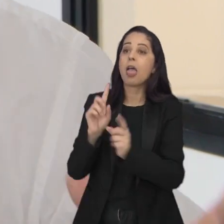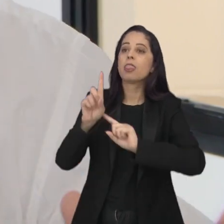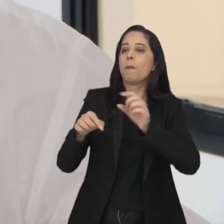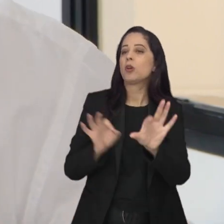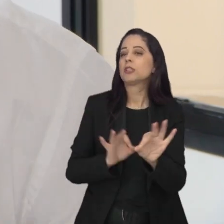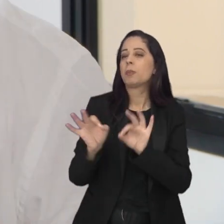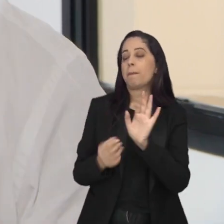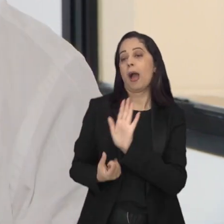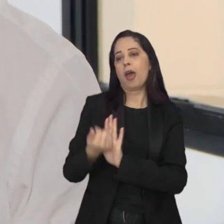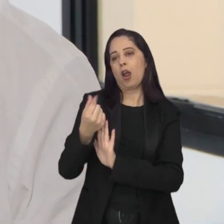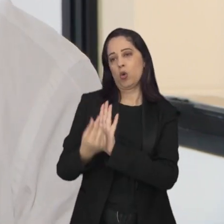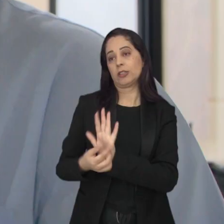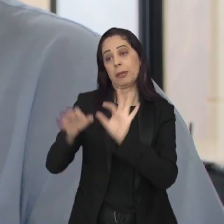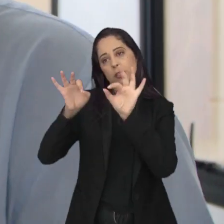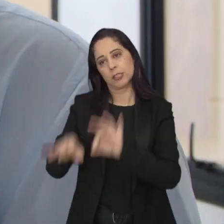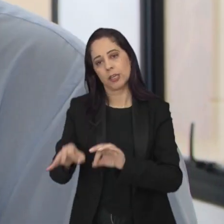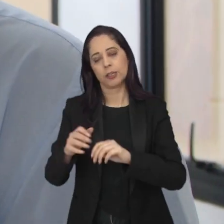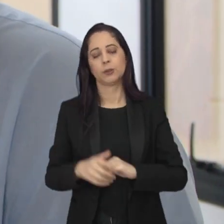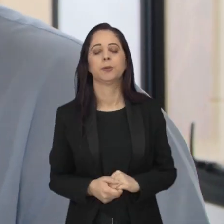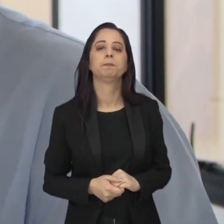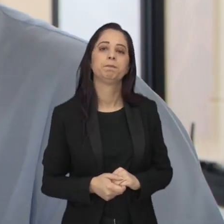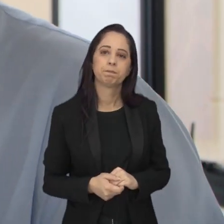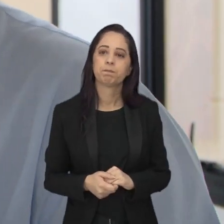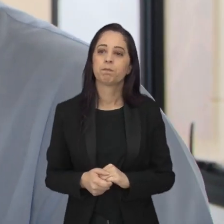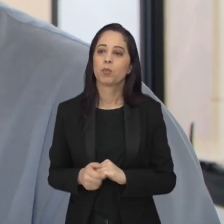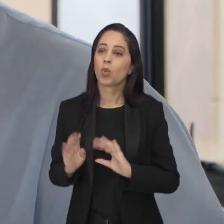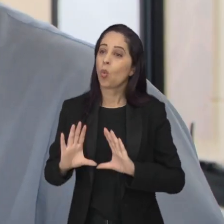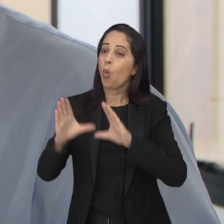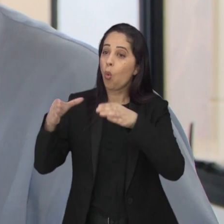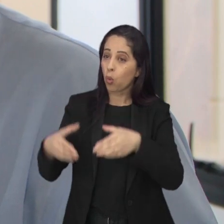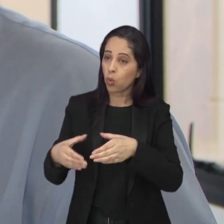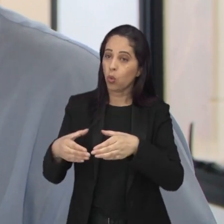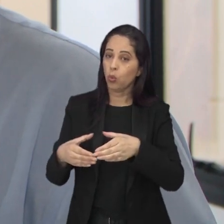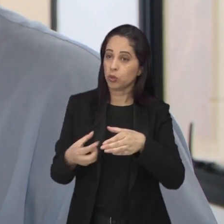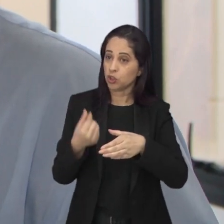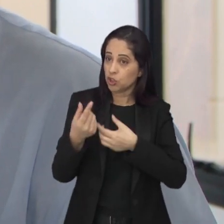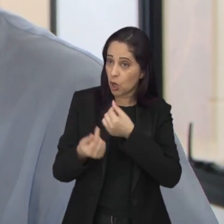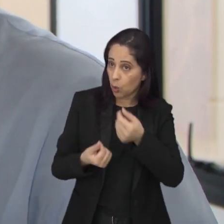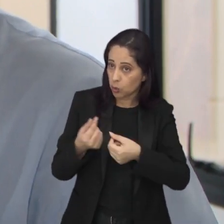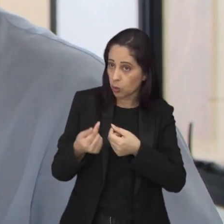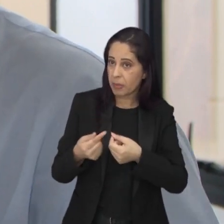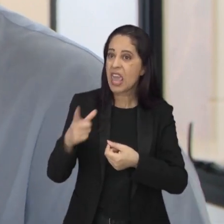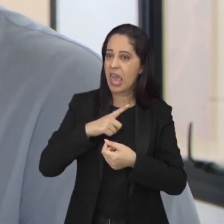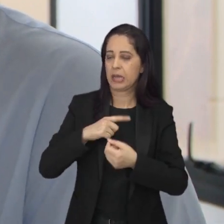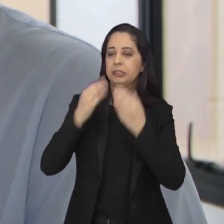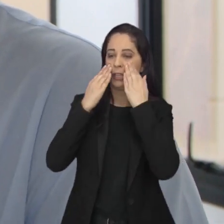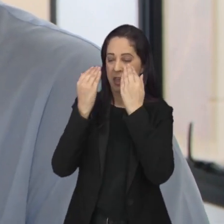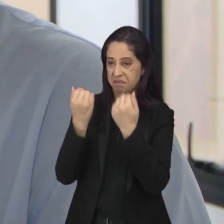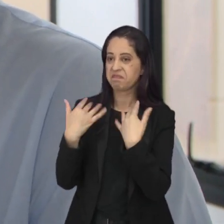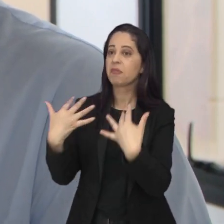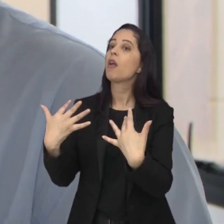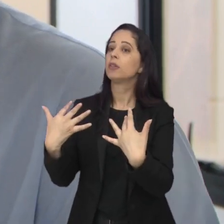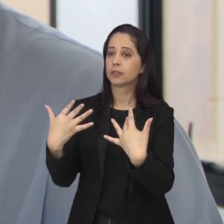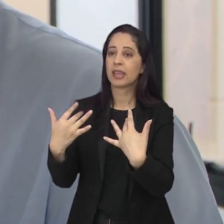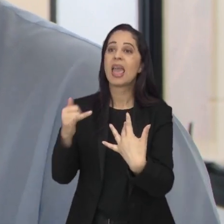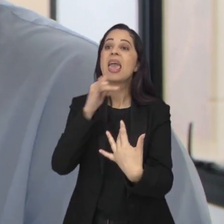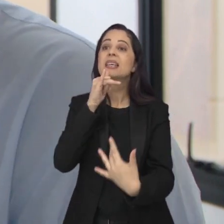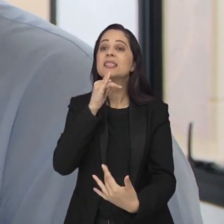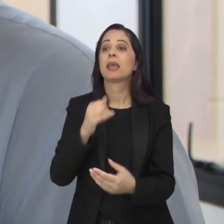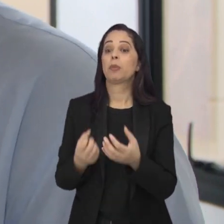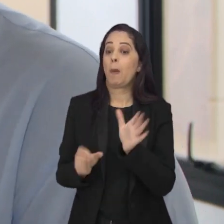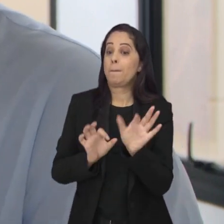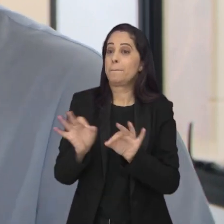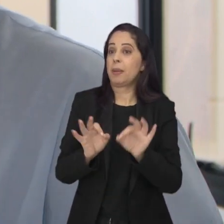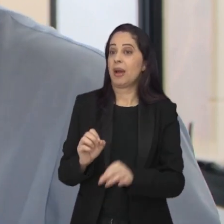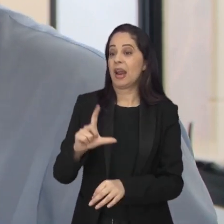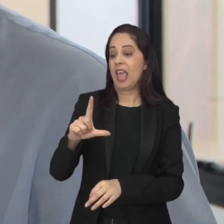trabalha uma lei orçamentária. A nossa comissão, ela sempre tem audiências públicas. Por exemplo, agora na LDO, na